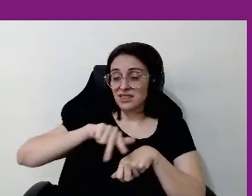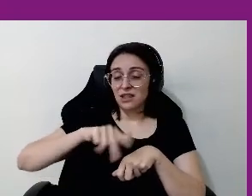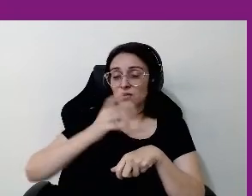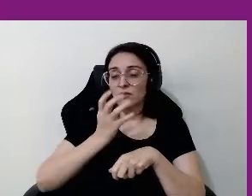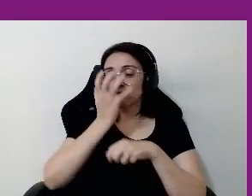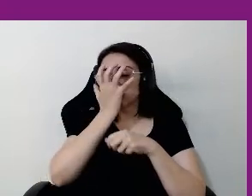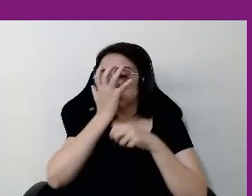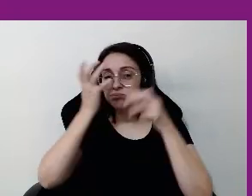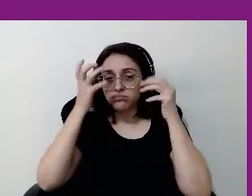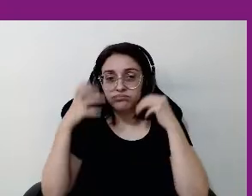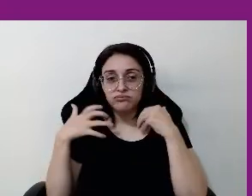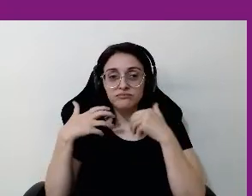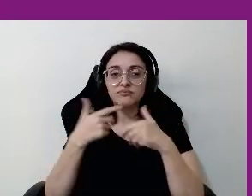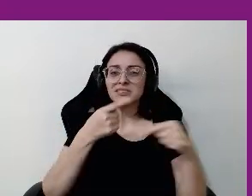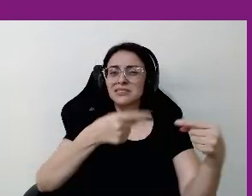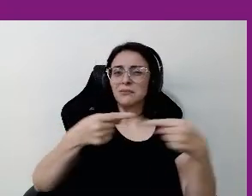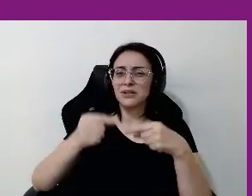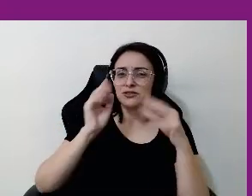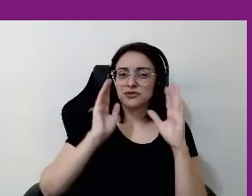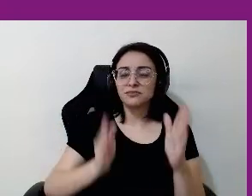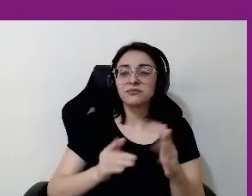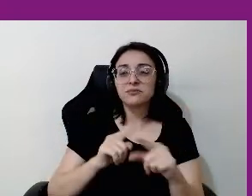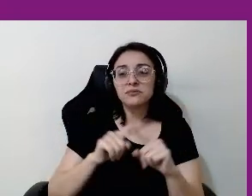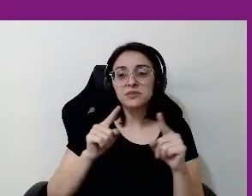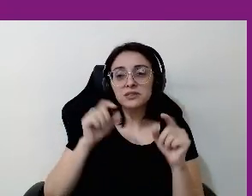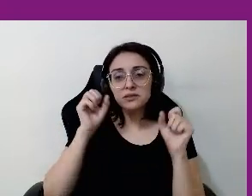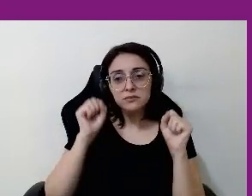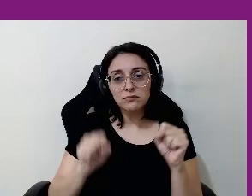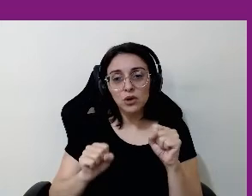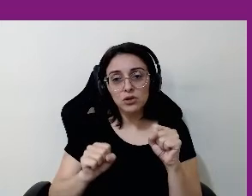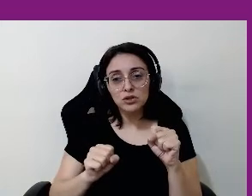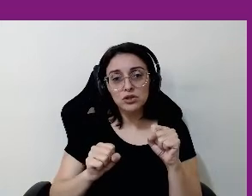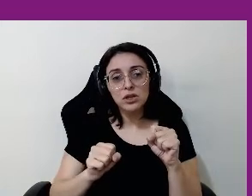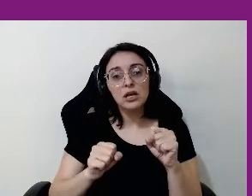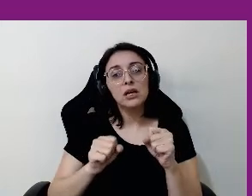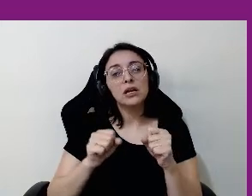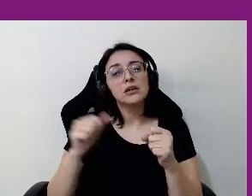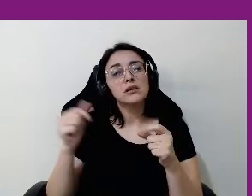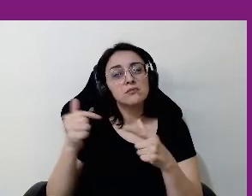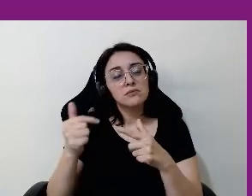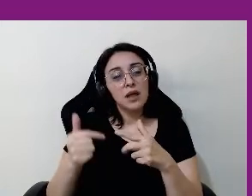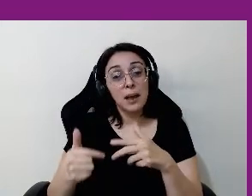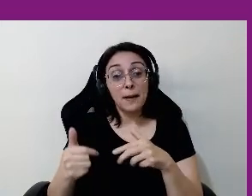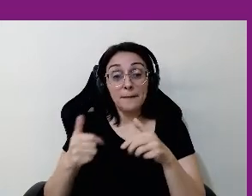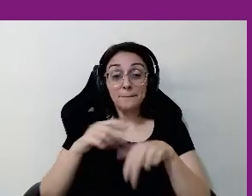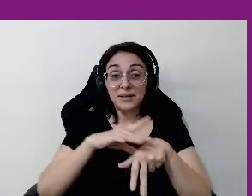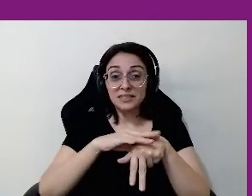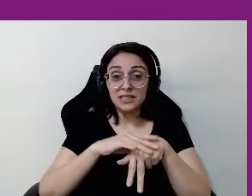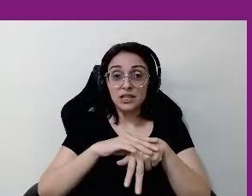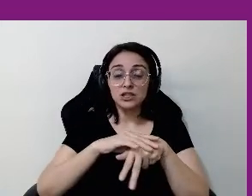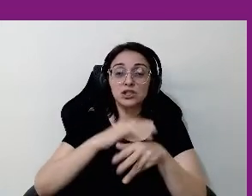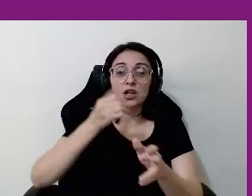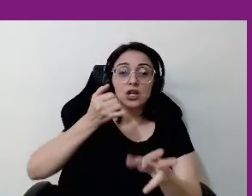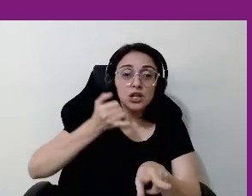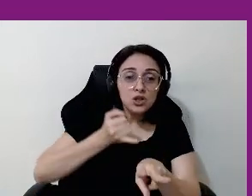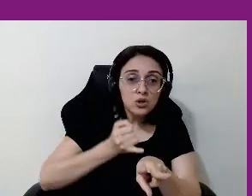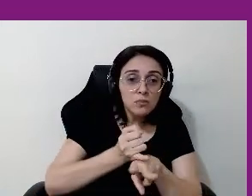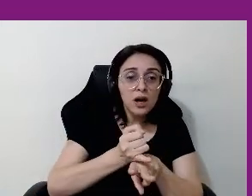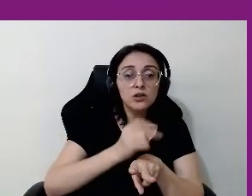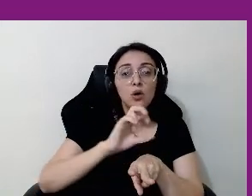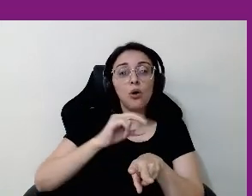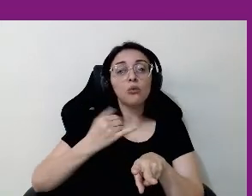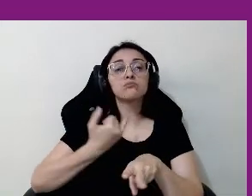debatida, mas pode-se induzir PSILE também naqueles pacientes intubados ou traqueostomizados